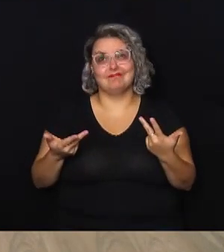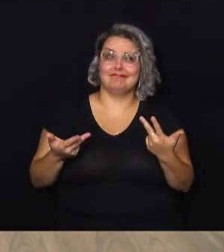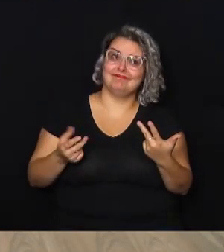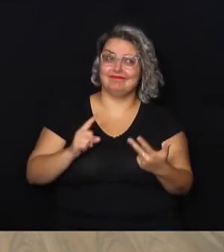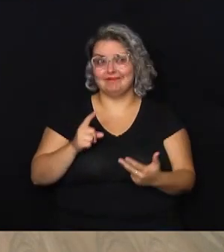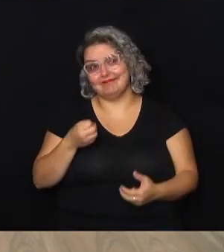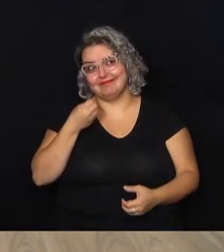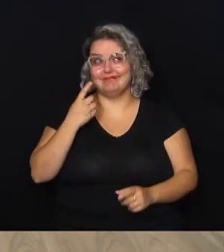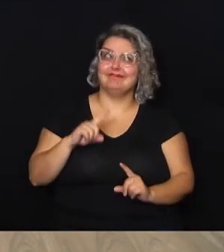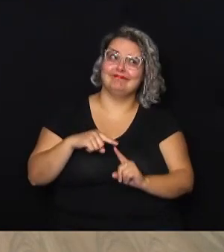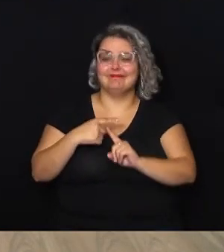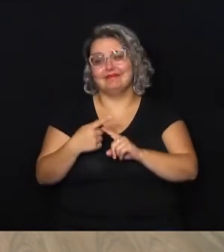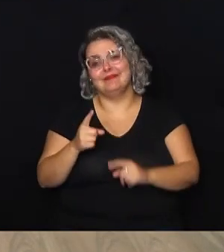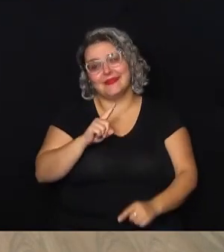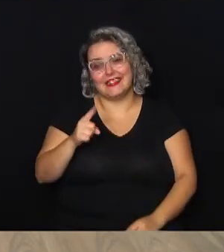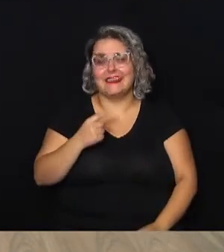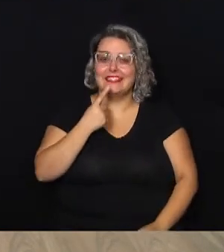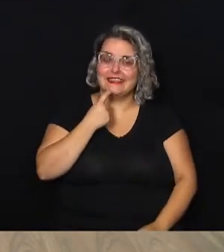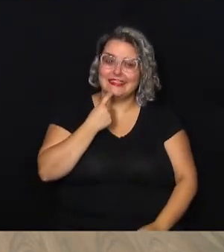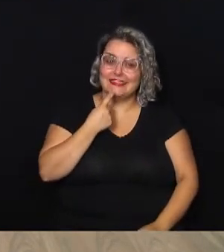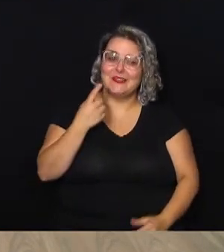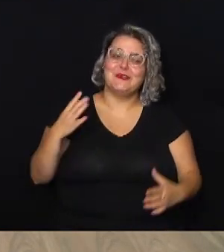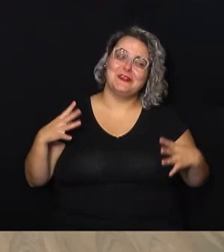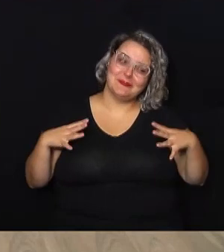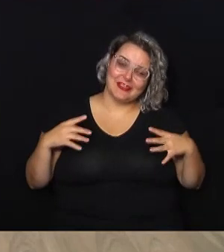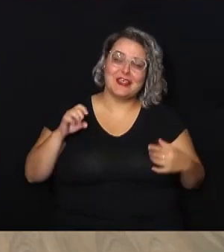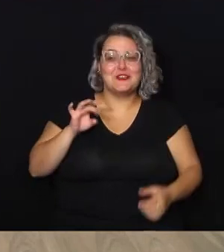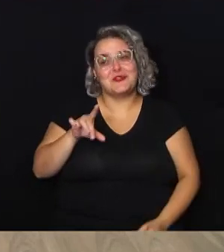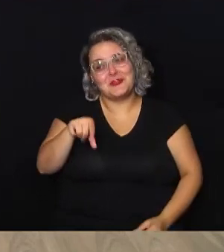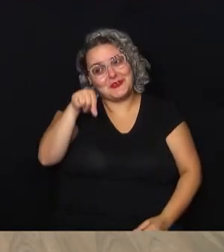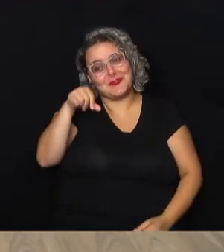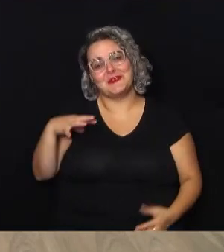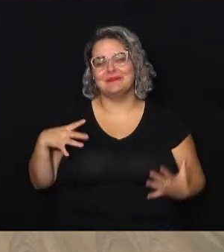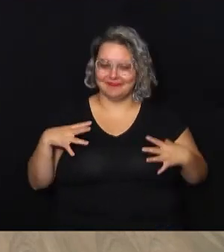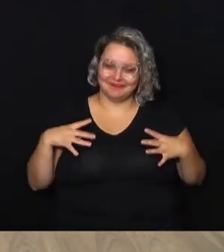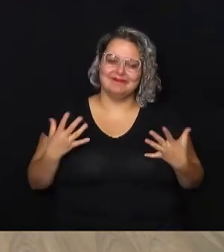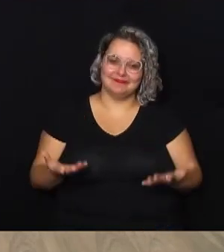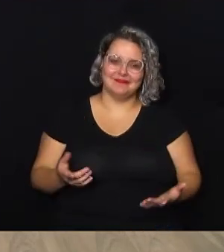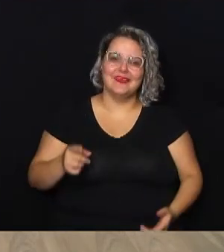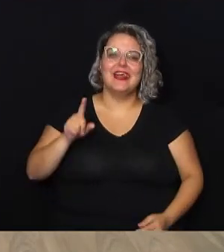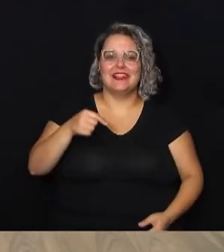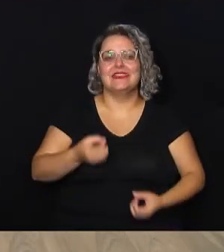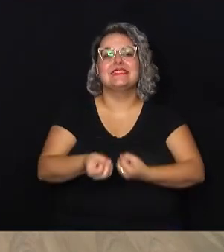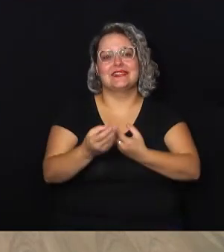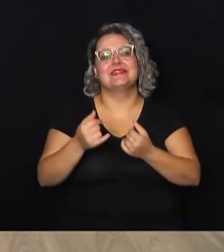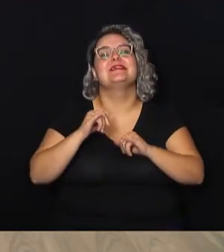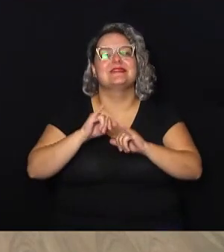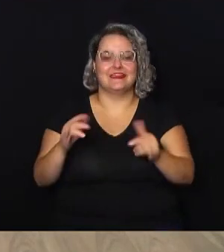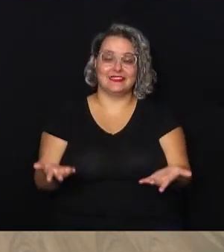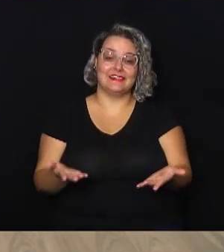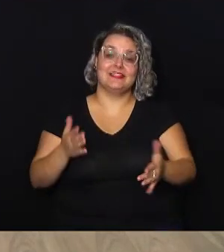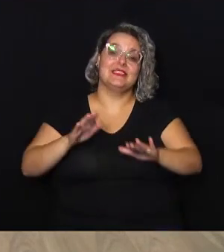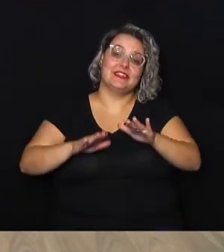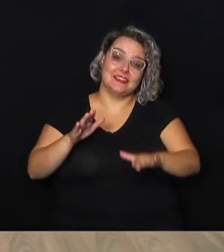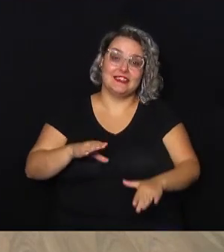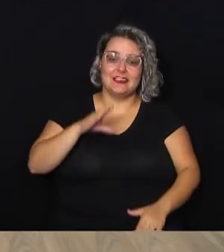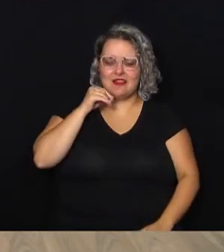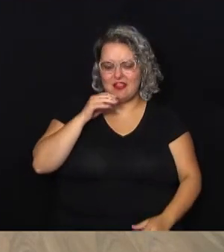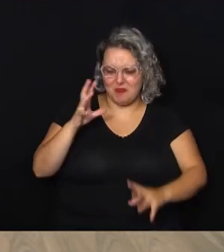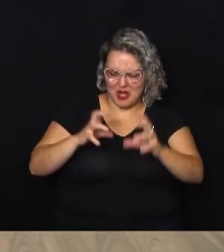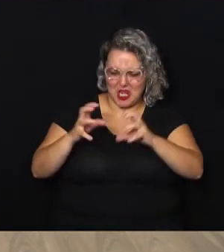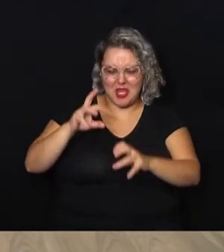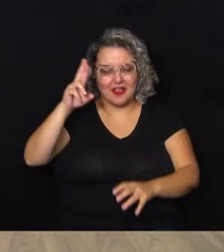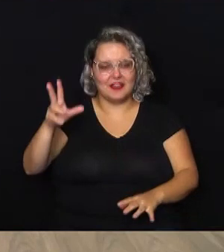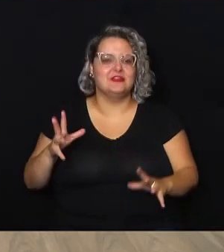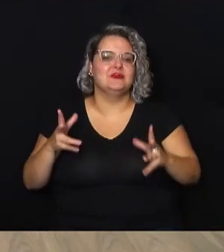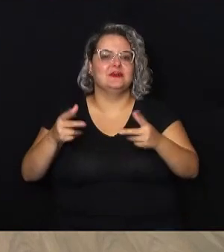positiva, já que não é feriado, apenas ponto facultativo, mas essa informação precisa ser passada, porque às vezes o funcionário briga com o chefe, todo